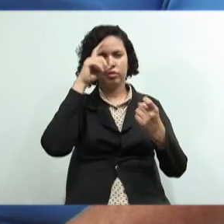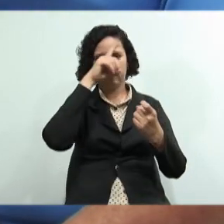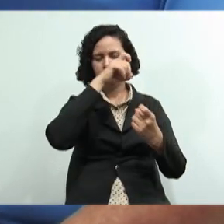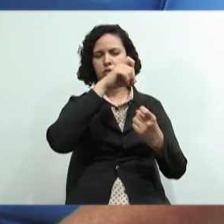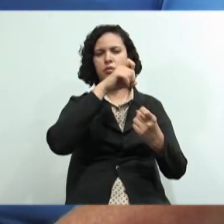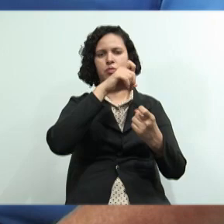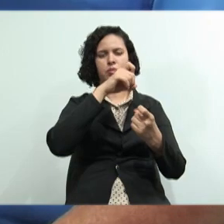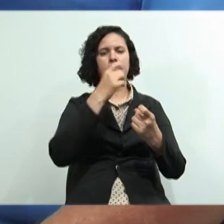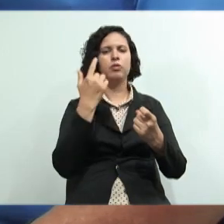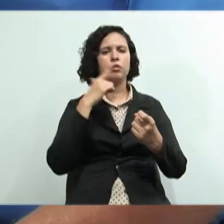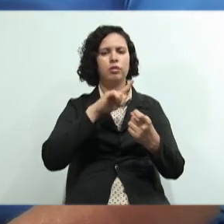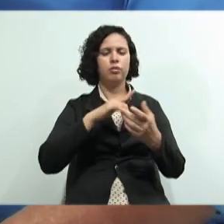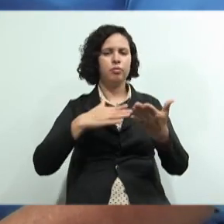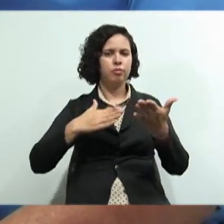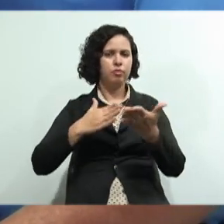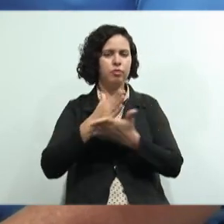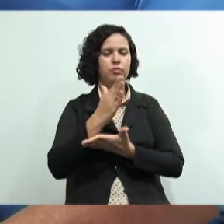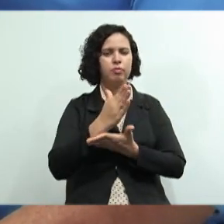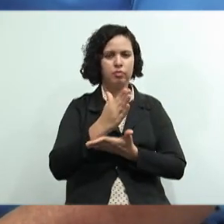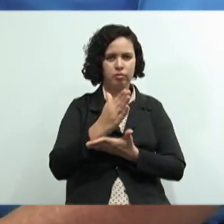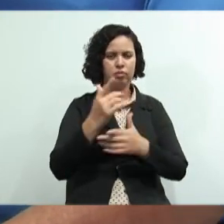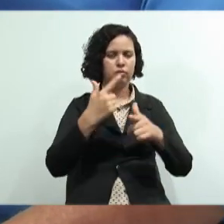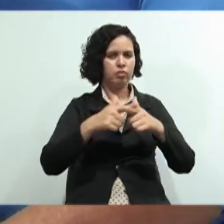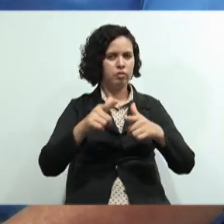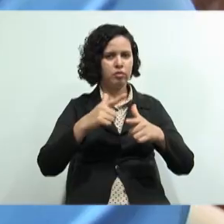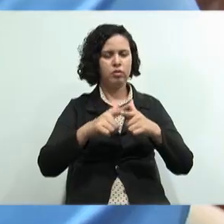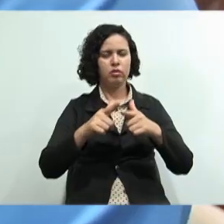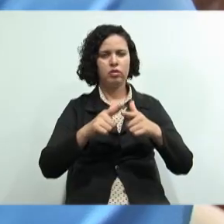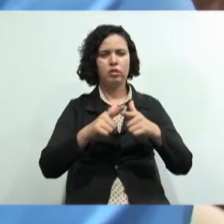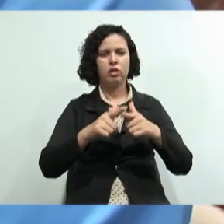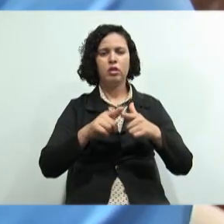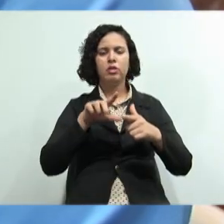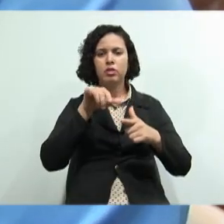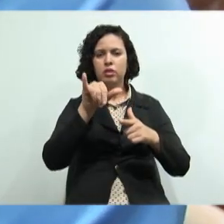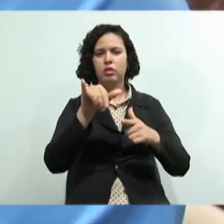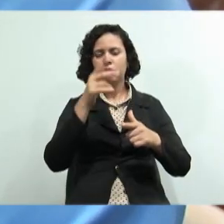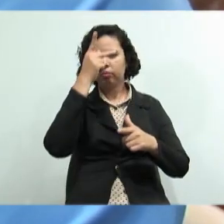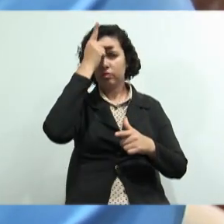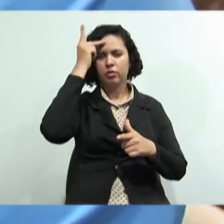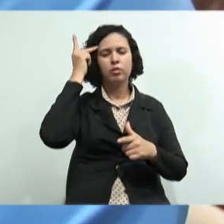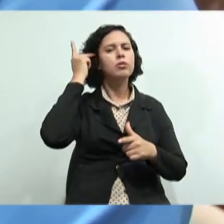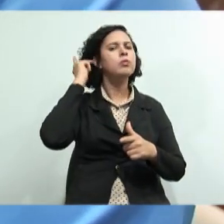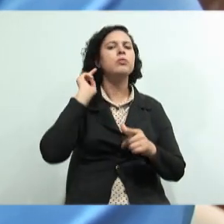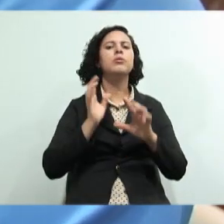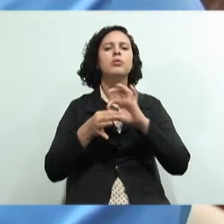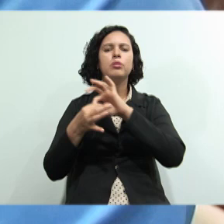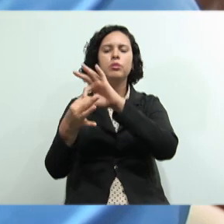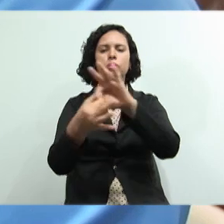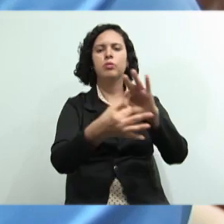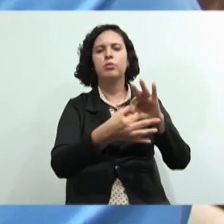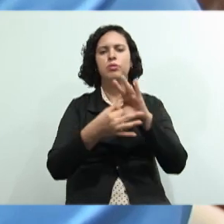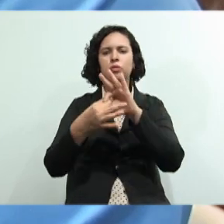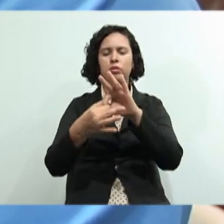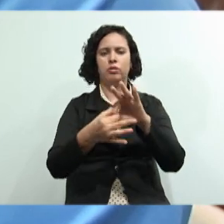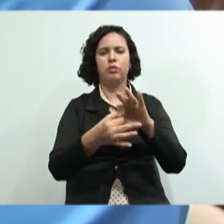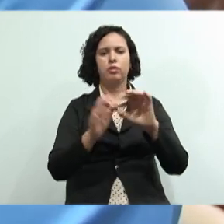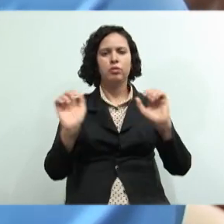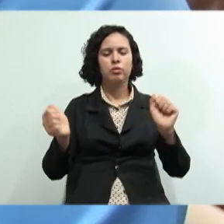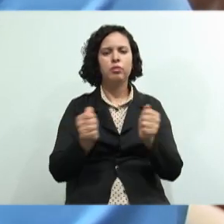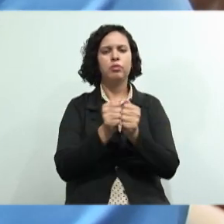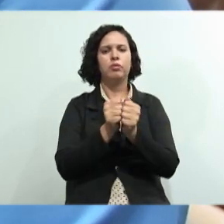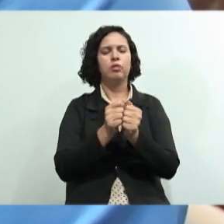crise. Então, quando você se juntam às outras pessoas, isso traz